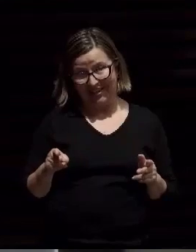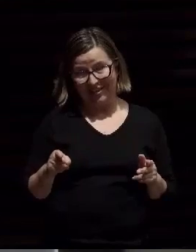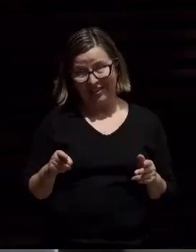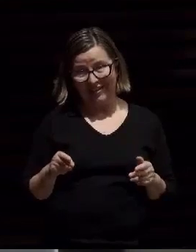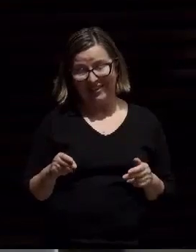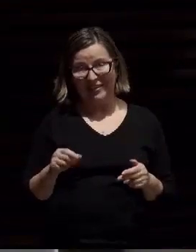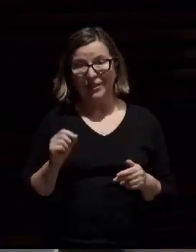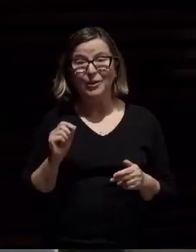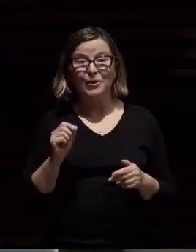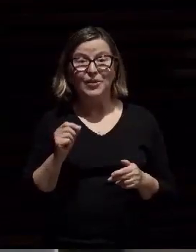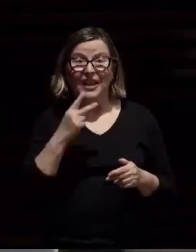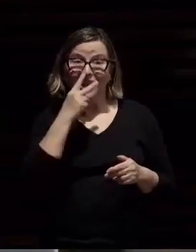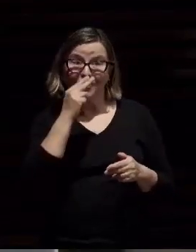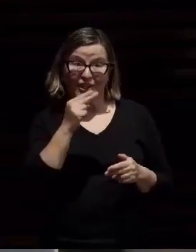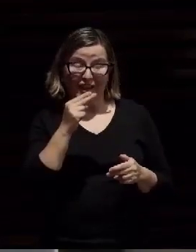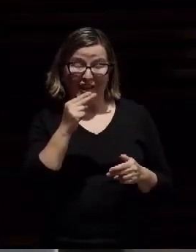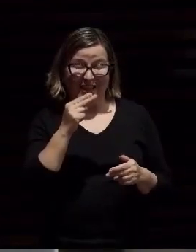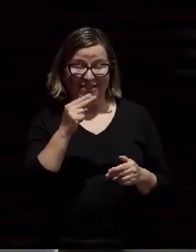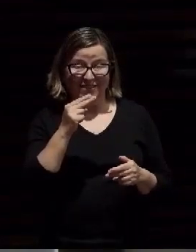Isso não é verdade,